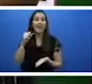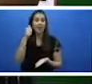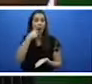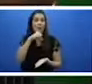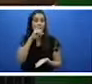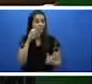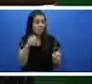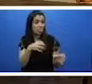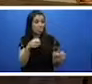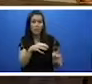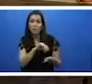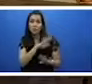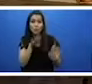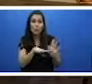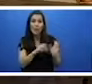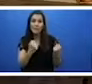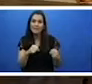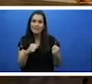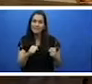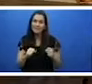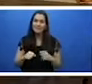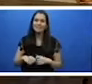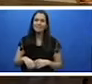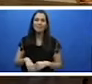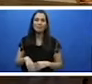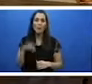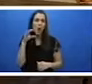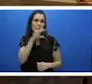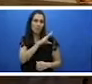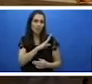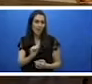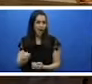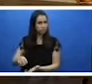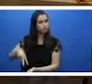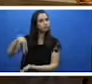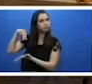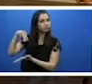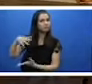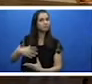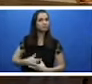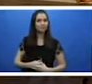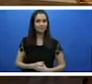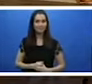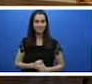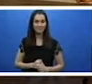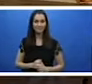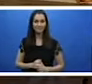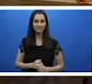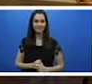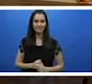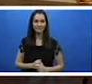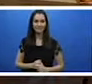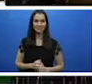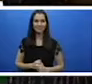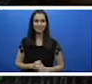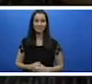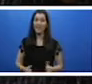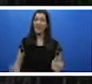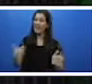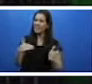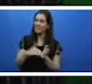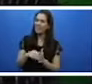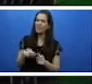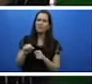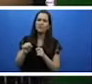vai aprender o que é necessário para ele se tornar independente, tá? Até que ele consiga